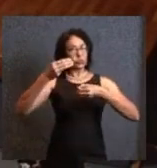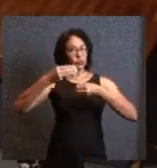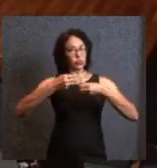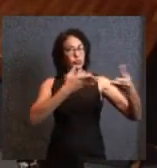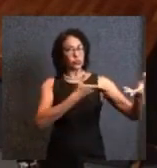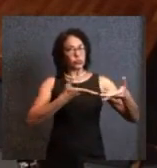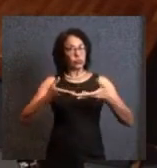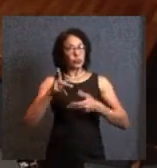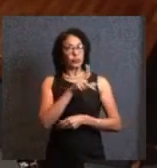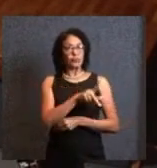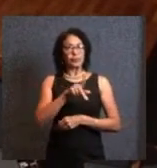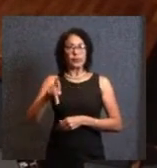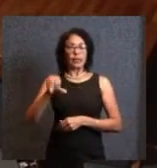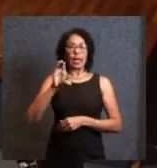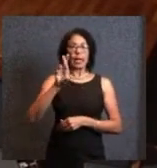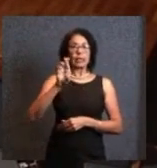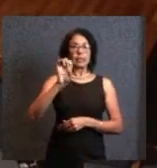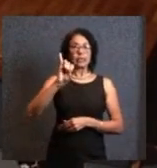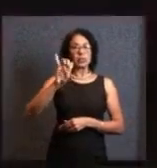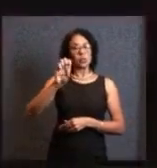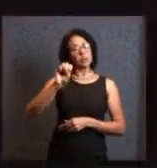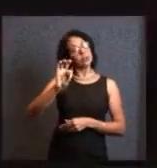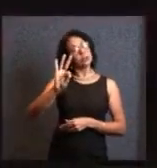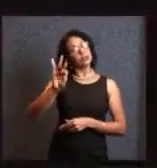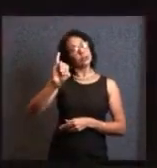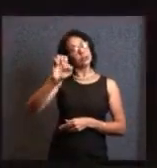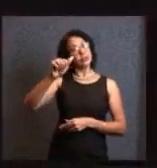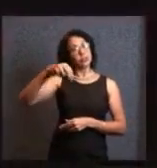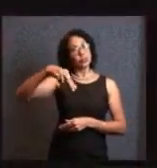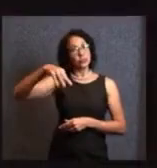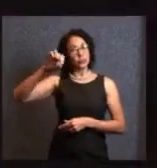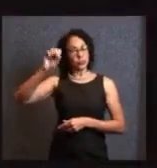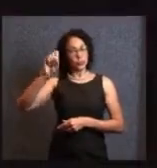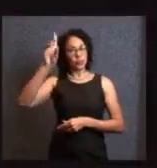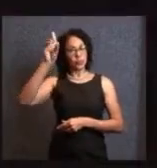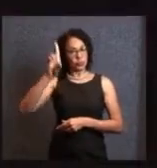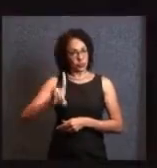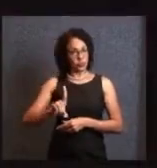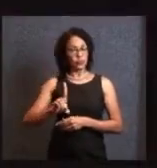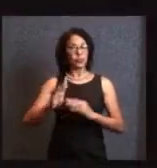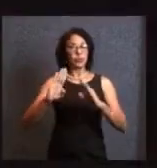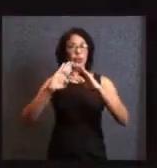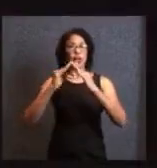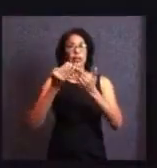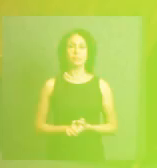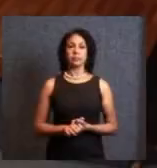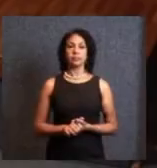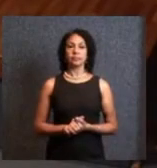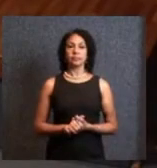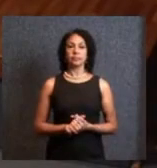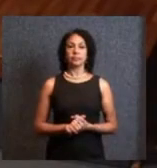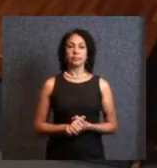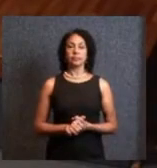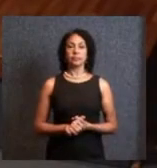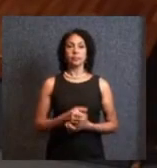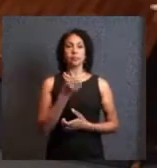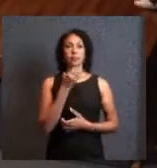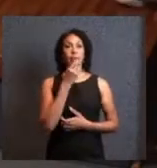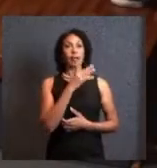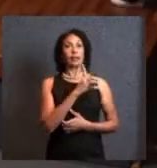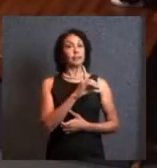agora a professora Cristiane Eugênia Brito, diretora da Escola Municipal Valdemir Alves de Brito. Bom